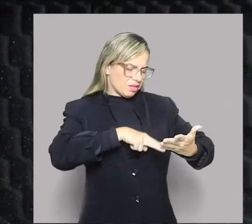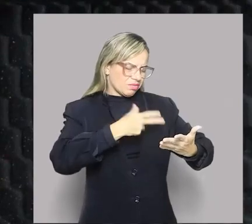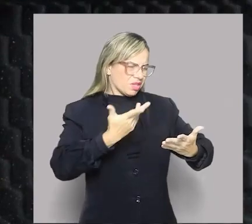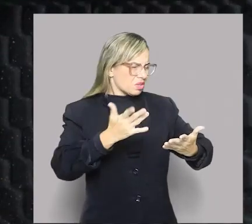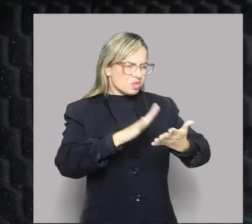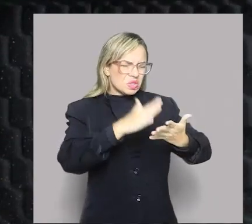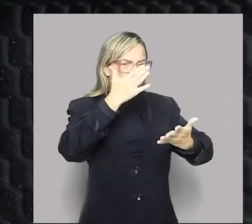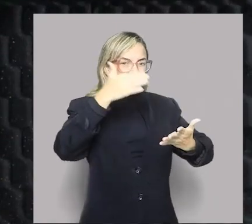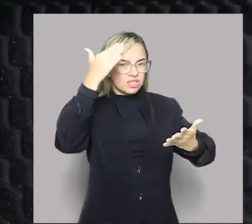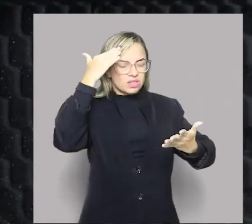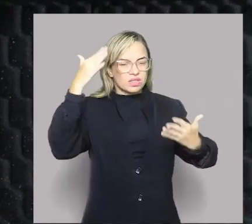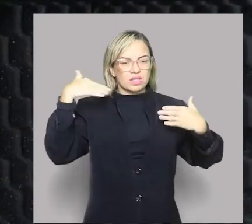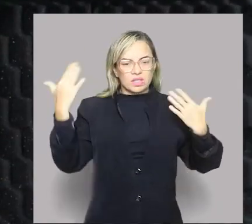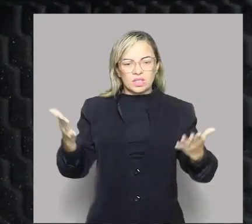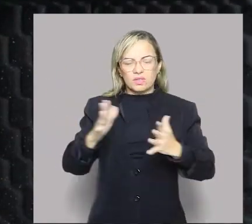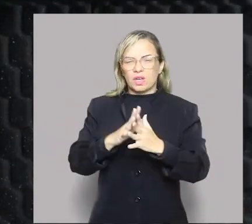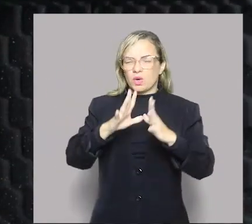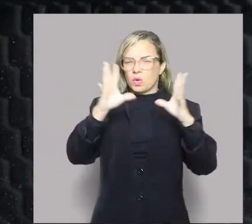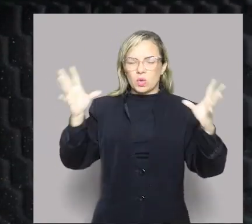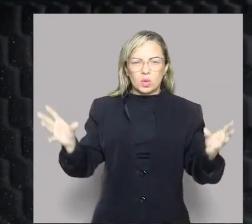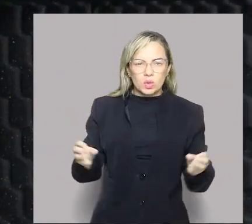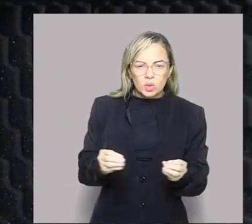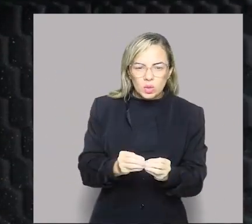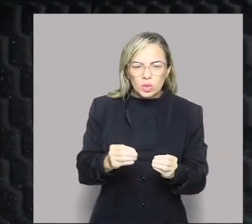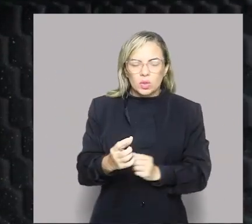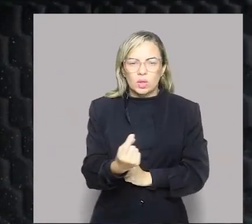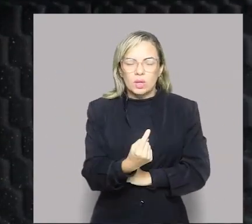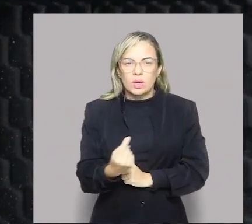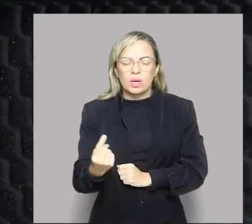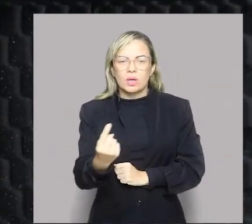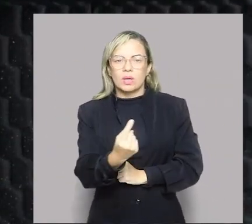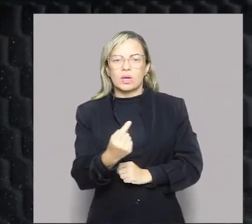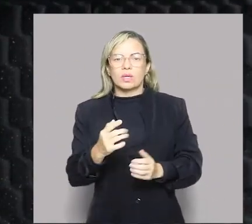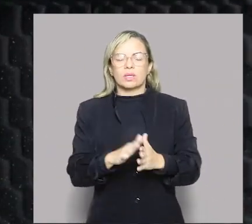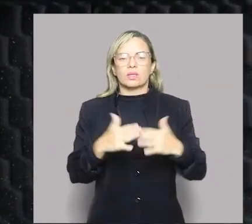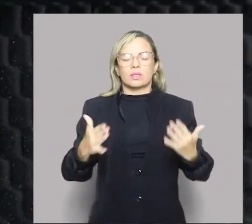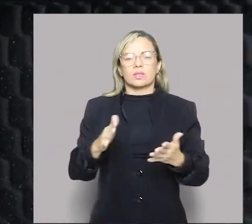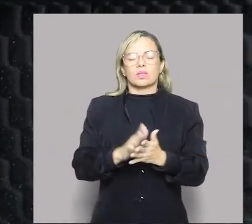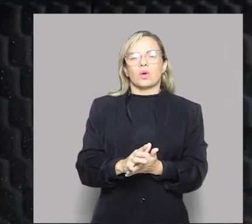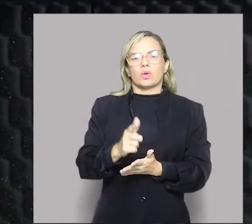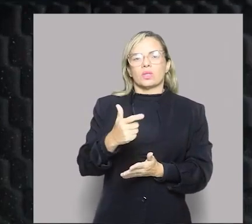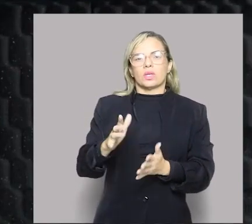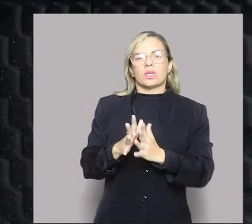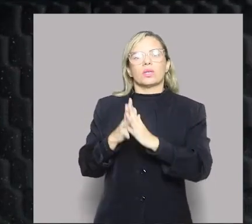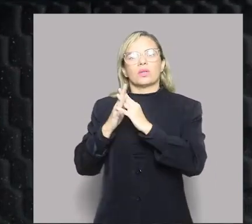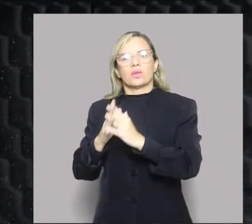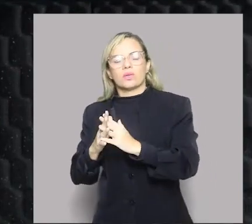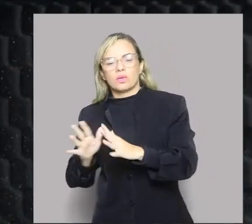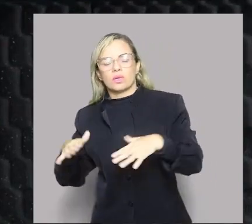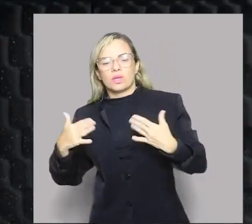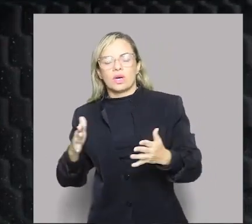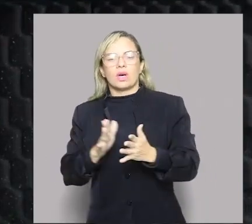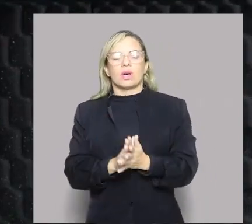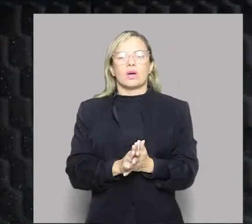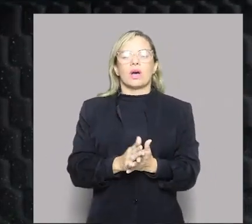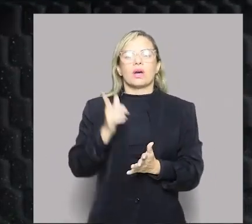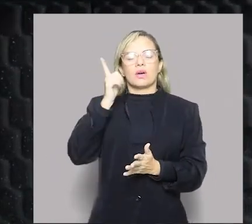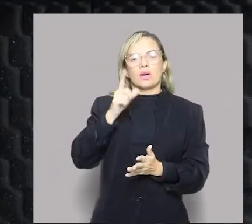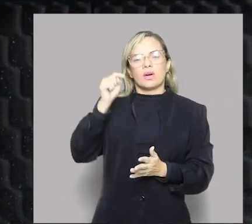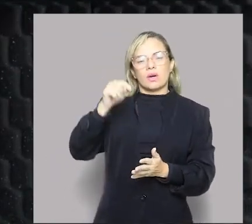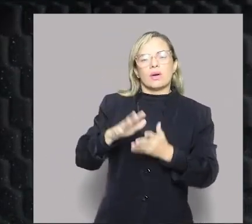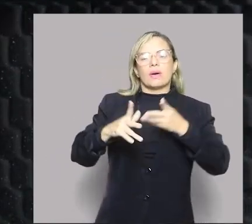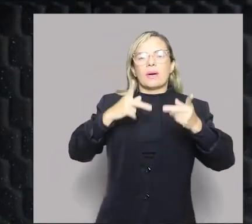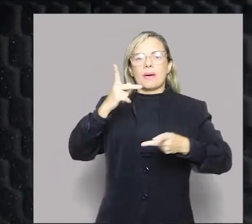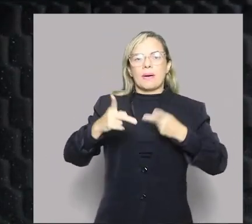o seu argumento ele estiver completo, estiver único e sem margem para questionamento, aí a gente diz que você alcançou o nível da